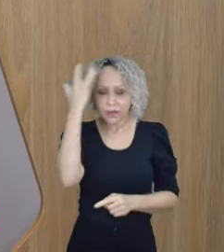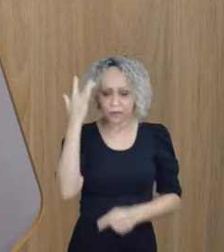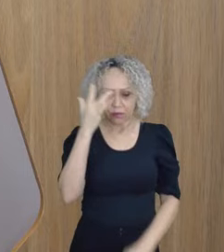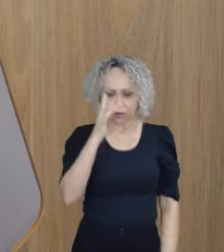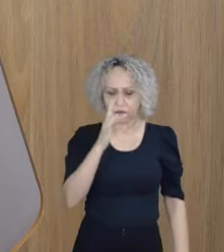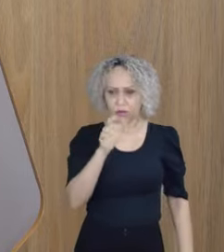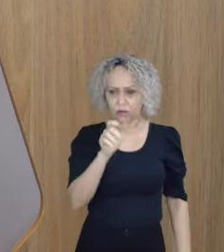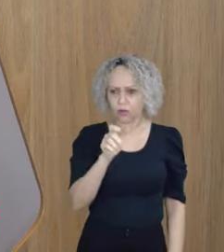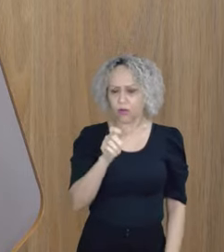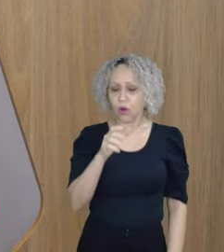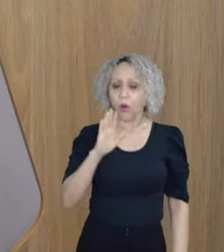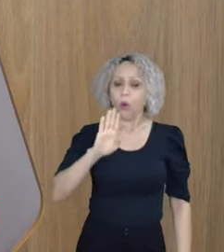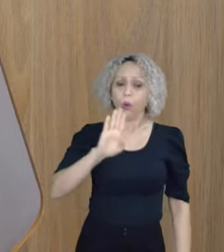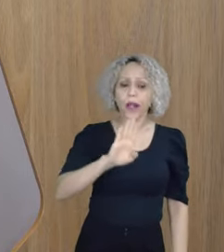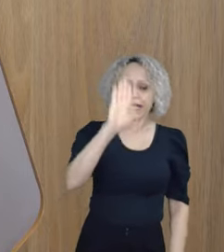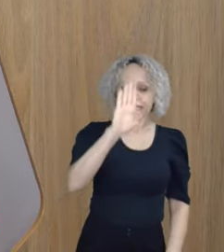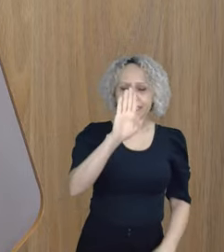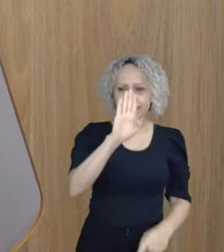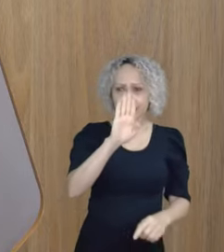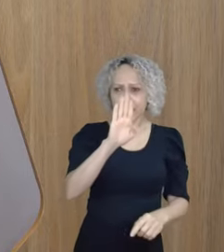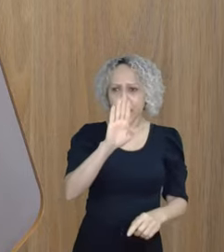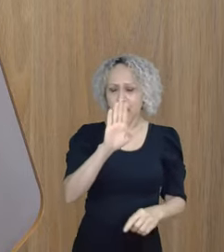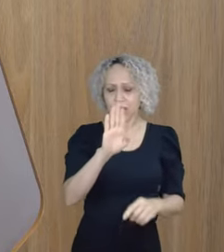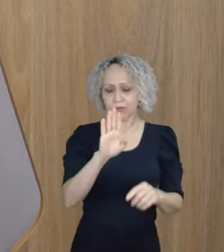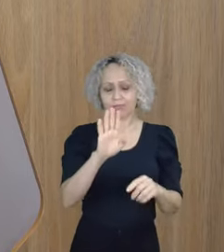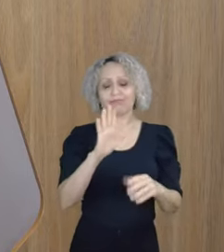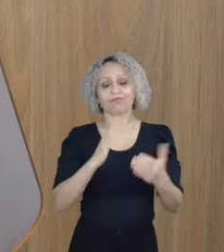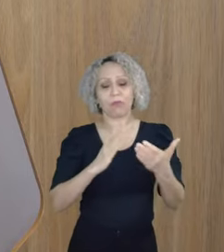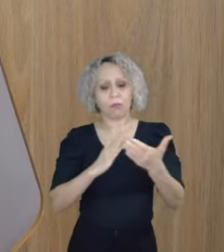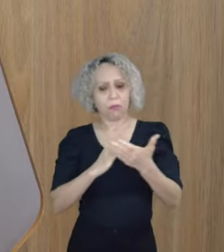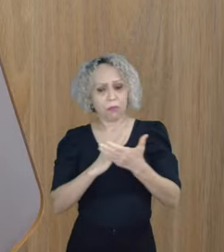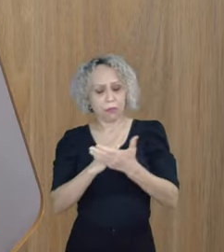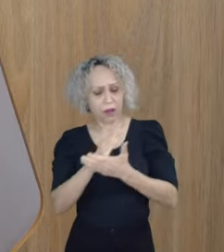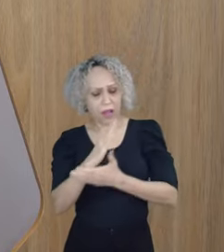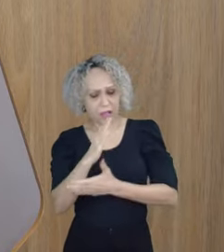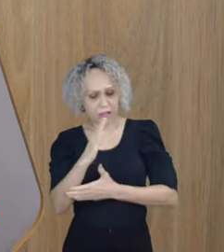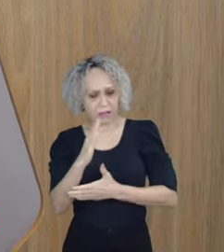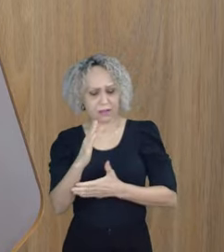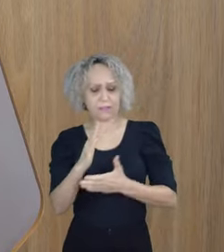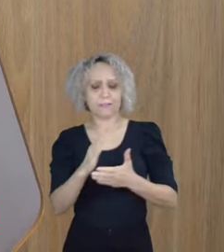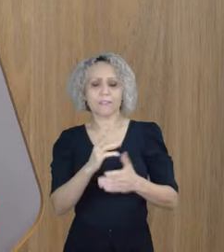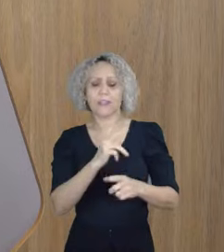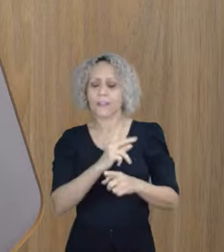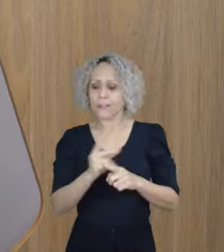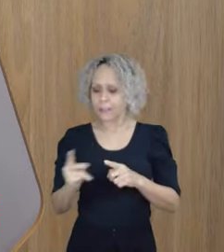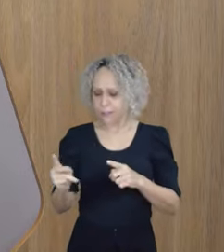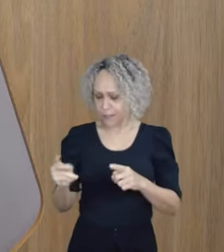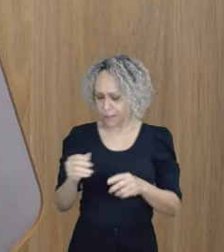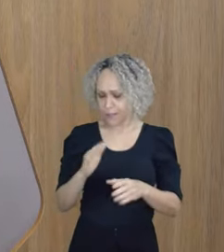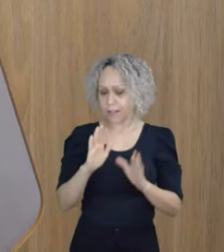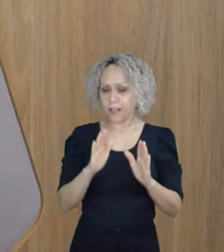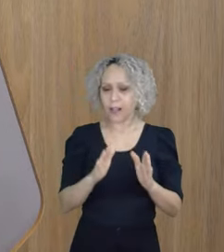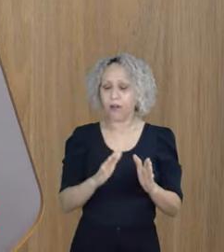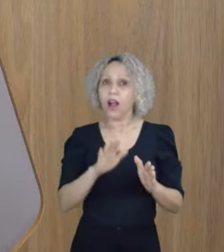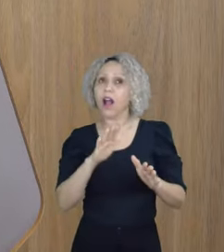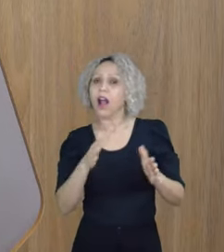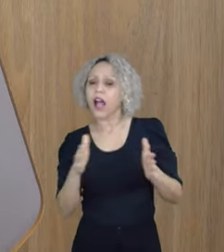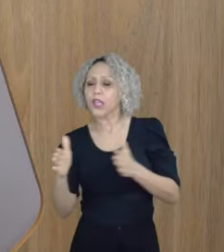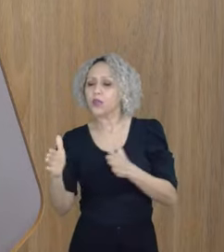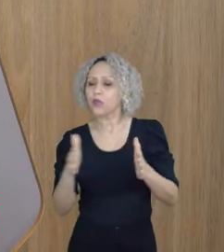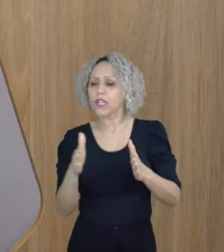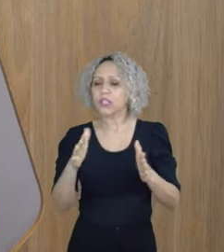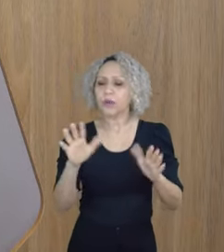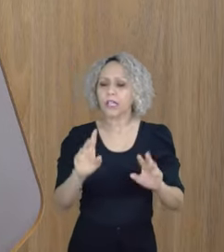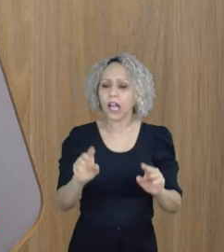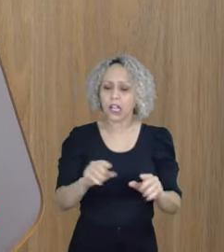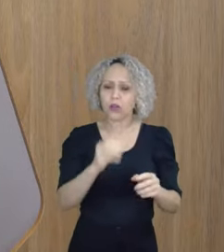fazendo é deixar isso mais explícito, que é proibido, até de uma forma educativa, preventiva.